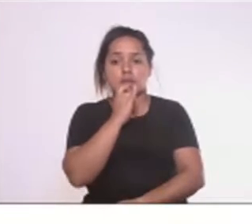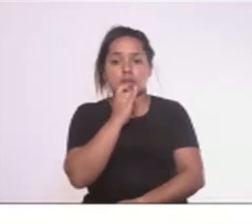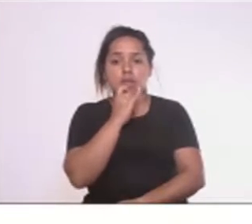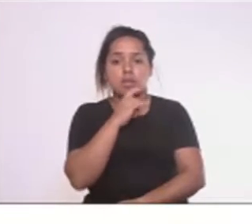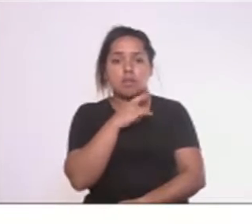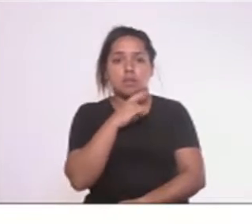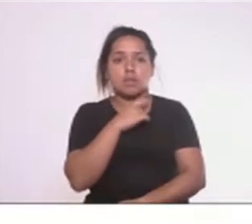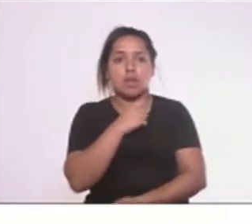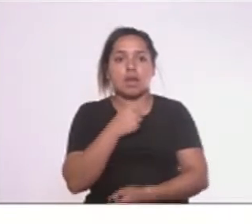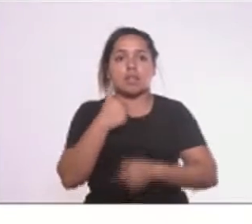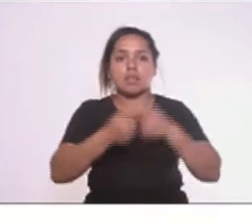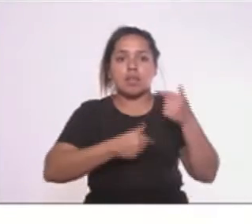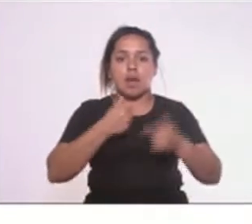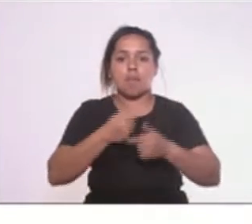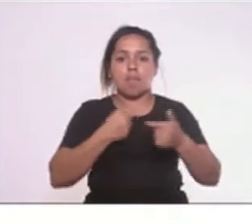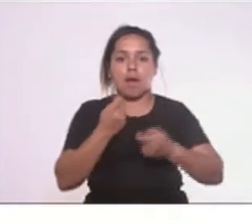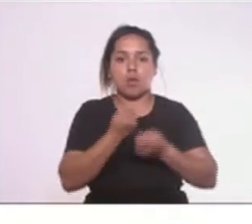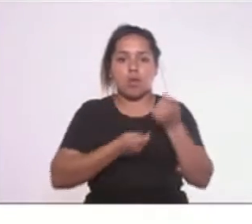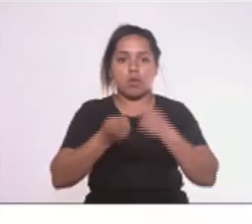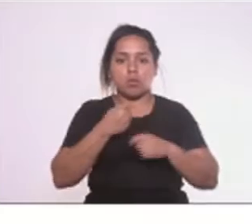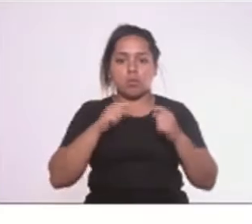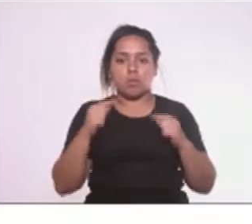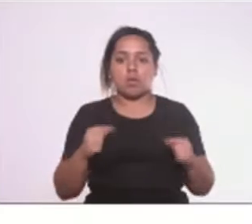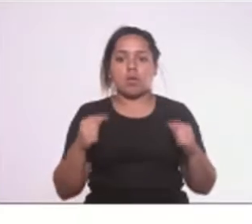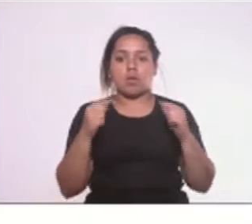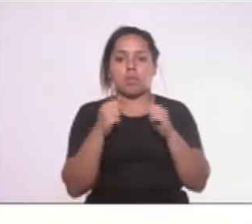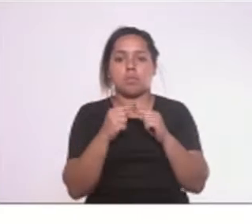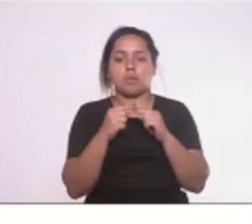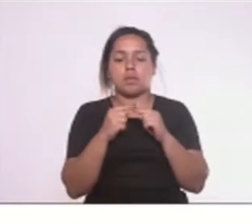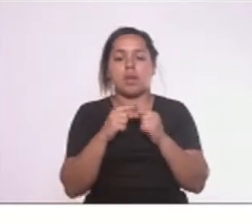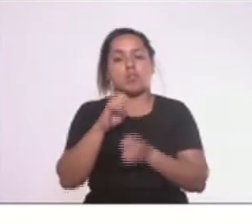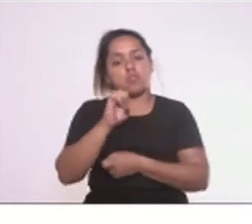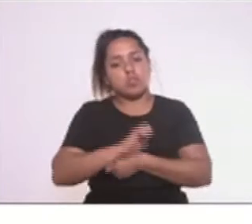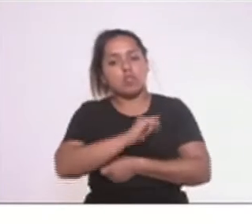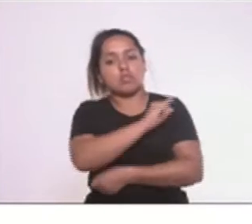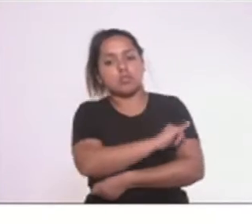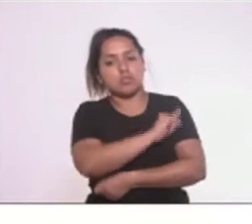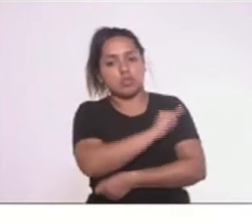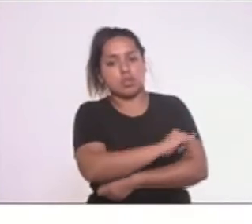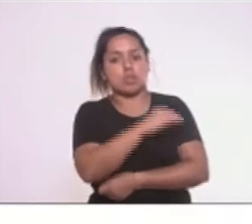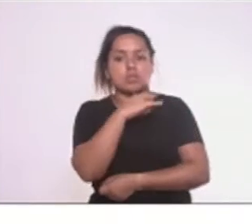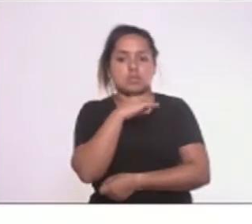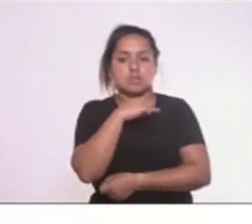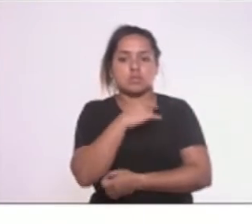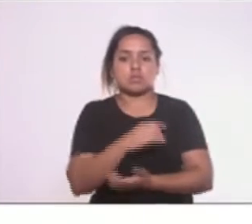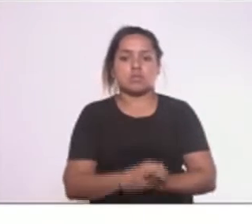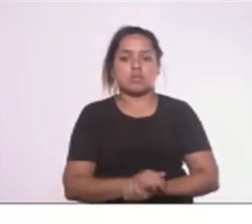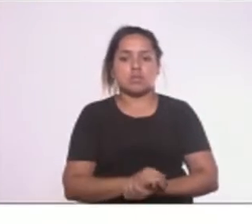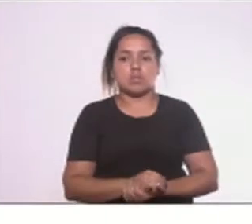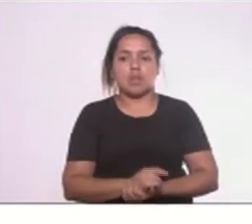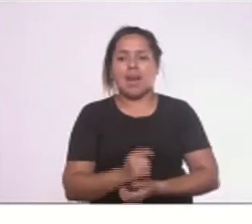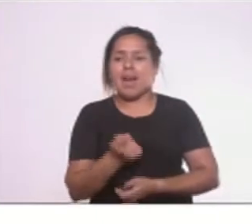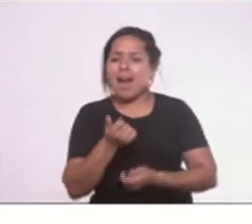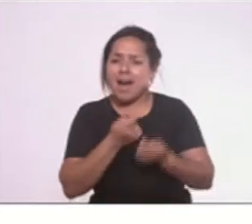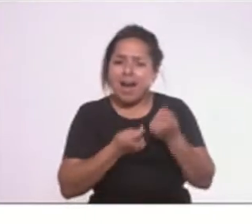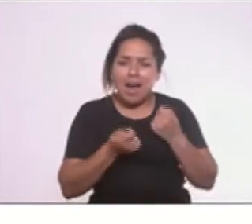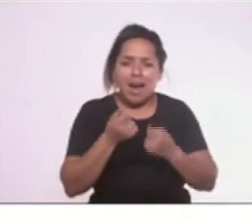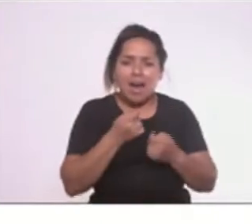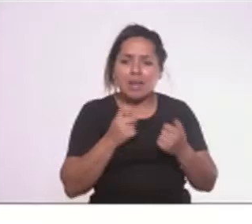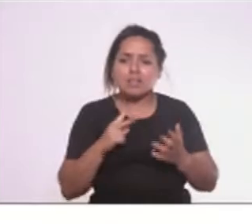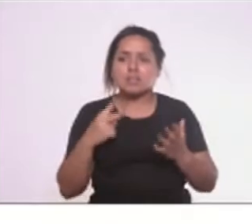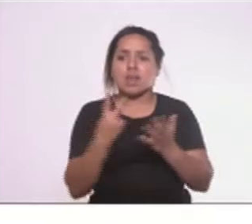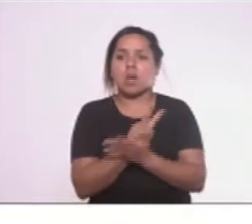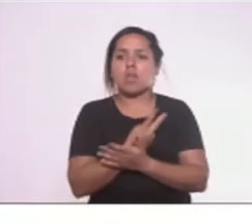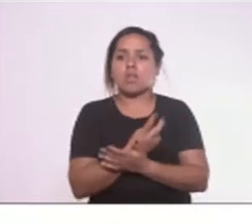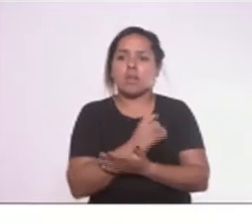faculdades de economia das universidades do Rio de Janeiro, os programas de pós-graduação em economia das universidades do Rio de Janeiro, raras são ainda, agora